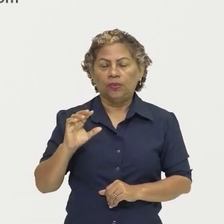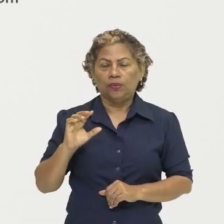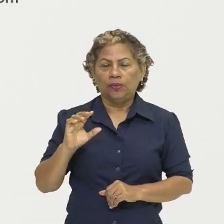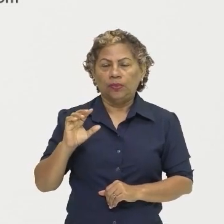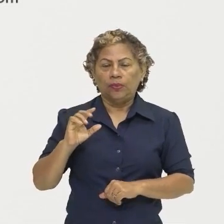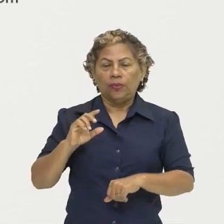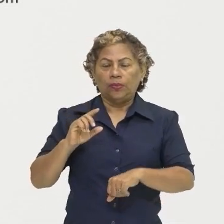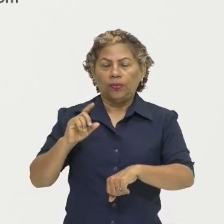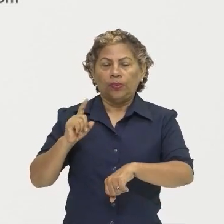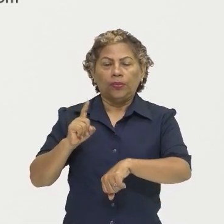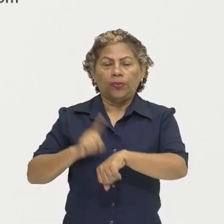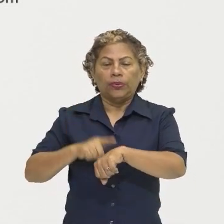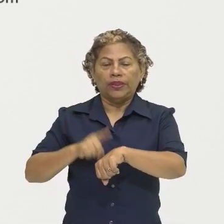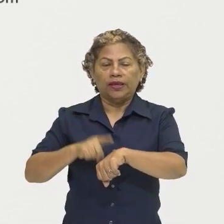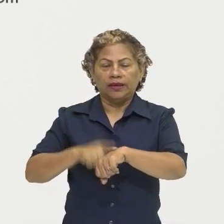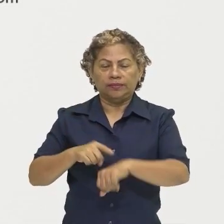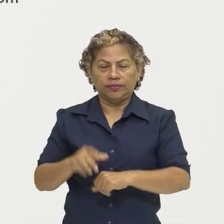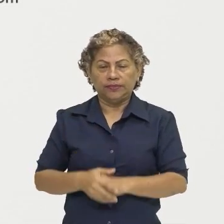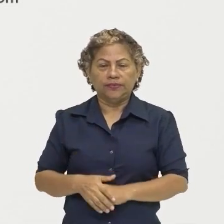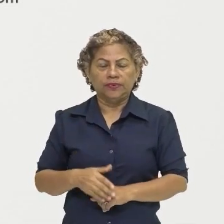a temperatura,